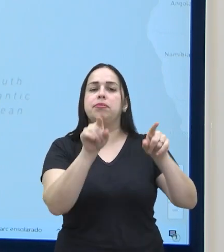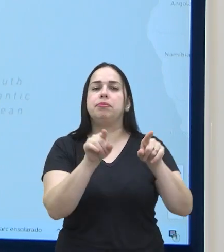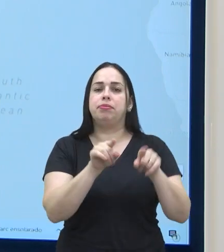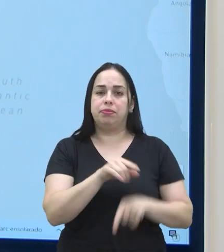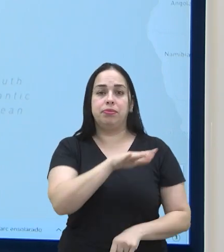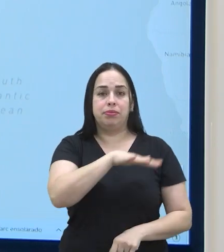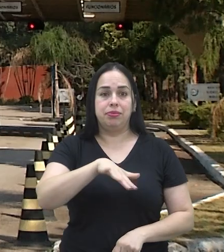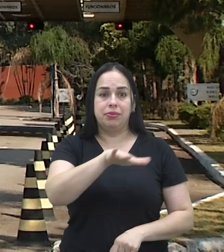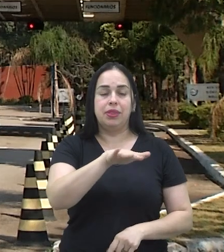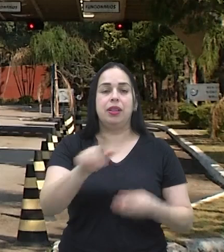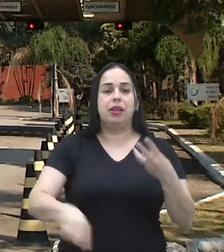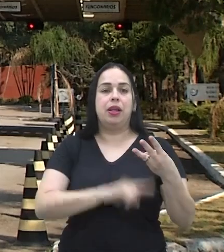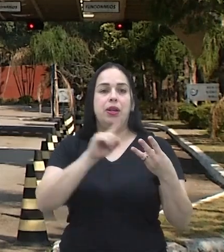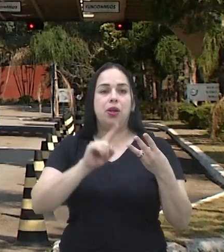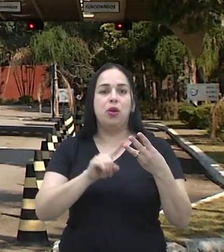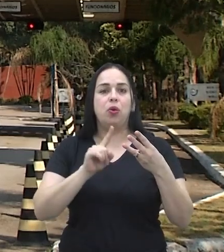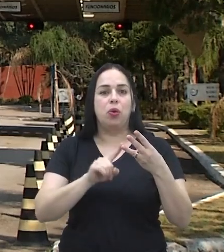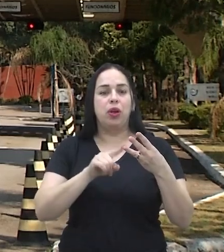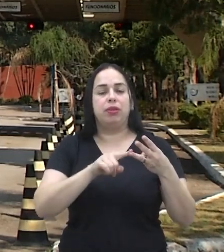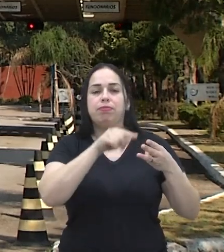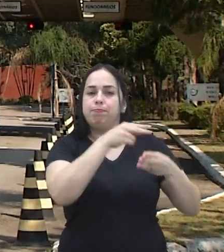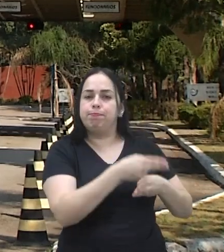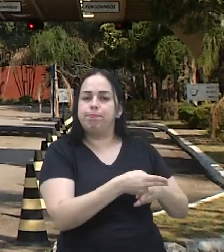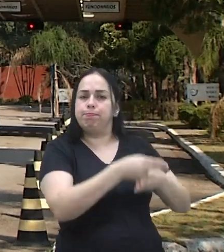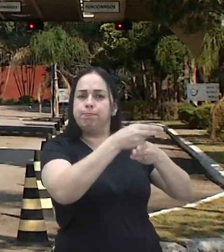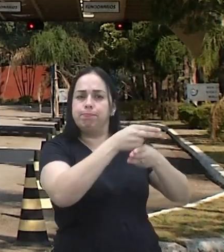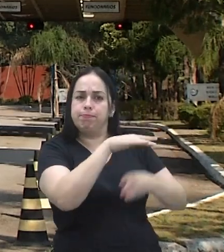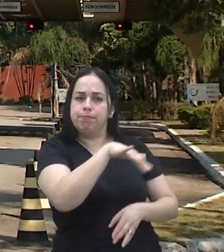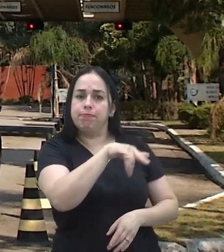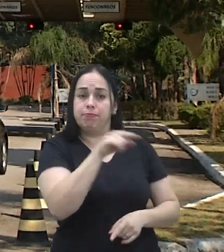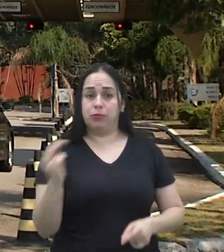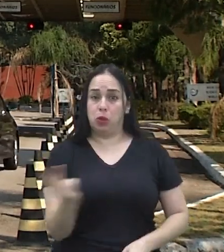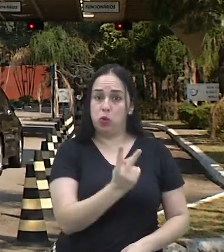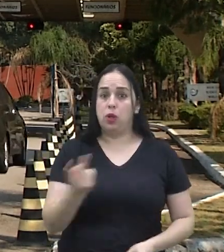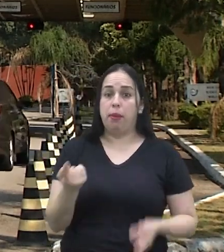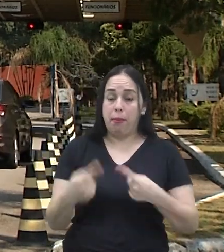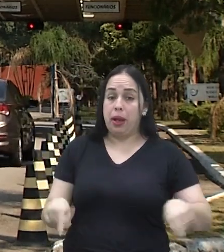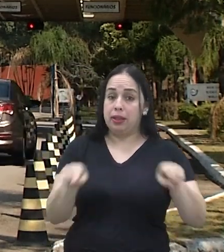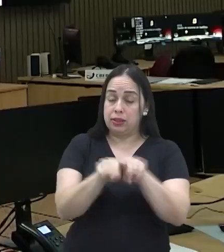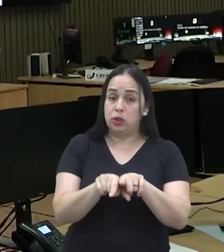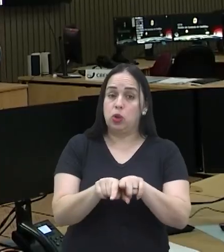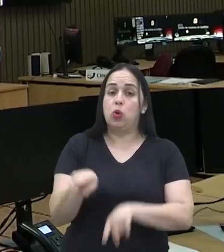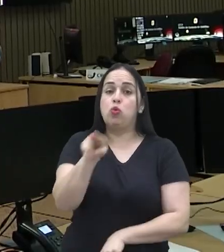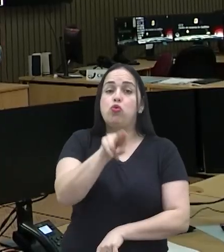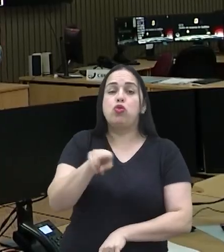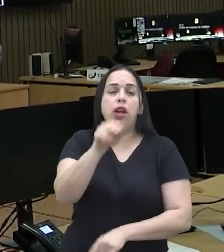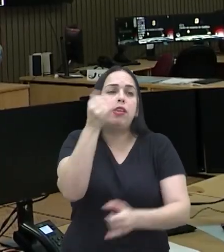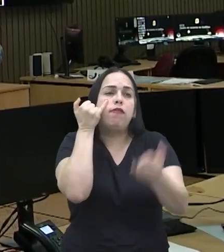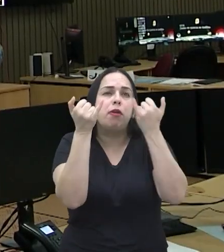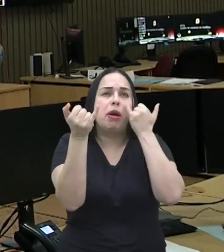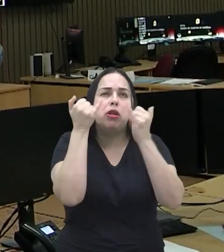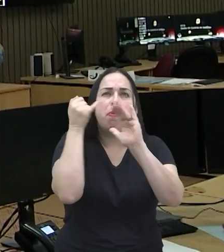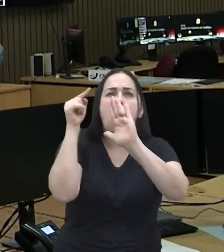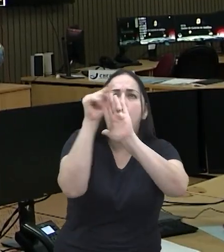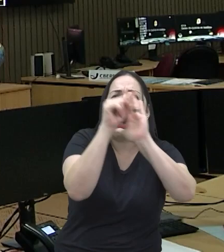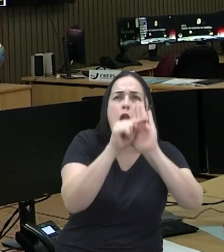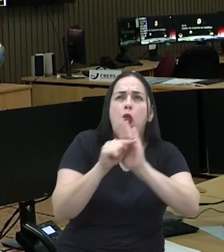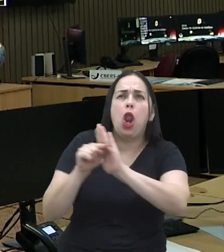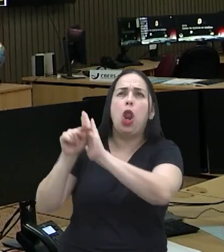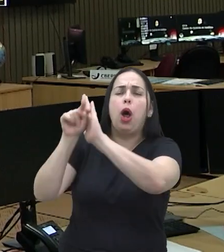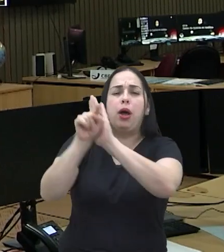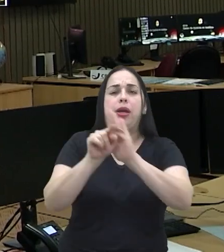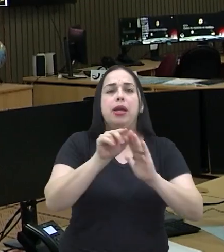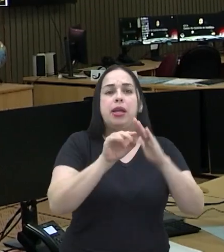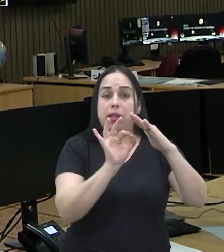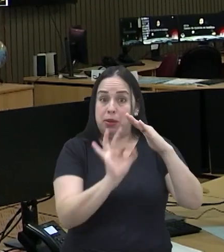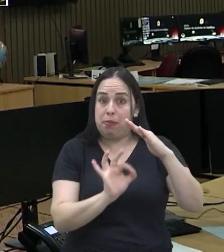Ensino e Pesquisa e com o Instituto Nacional de Pesquisas Espaciais, o INPE. Utilizando dados de vários órgãos, como